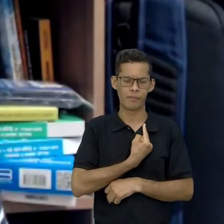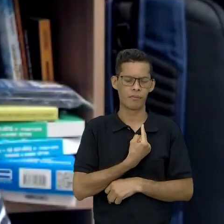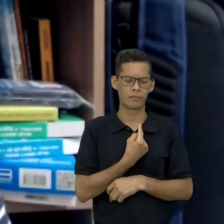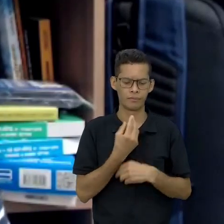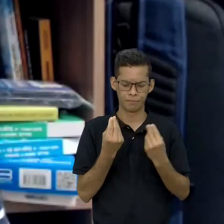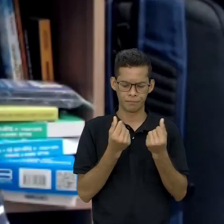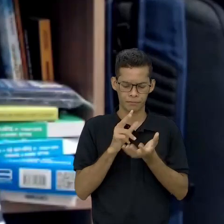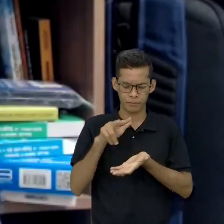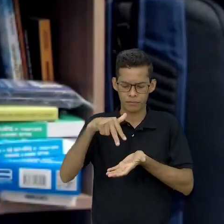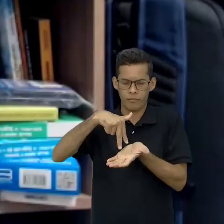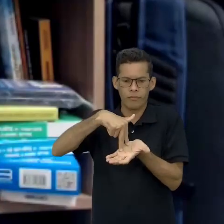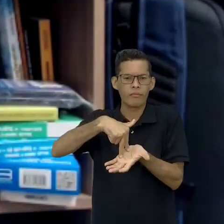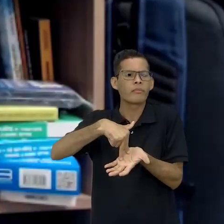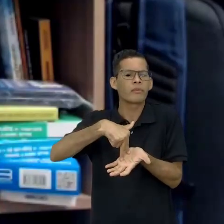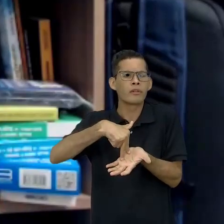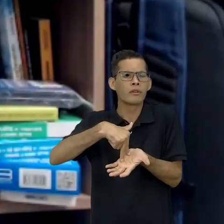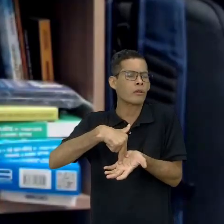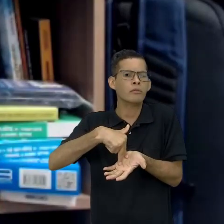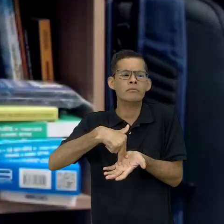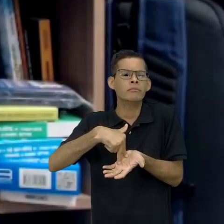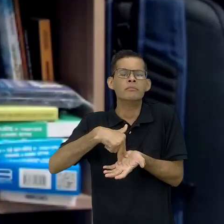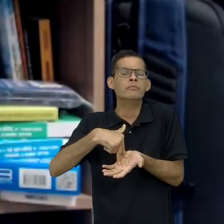nos colocamos como